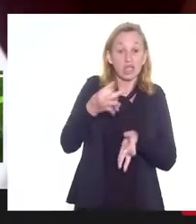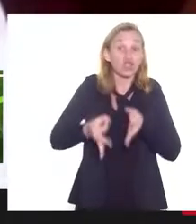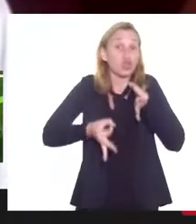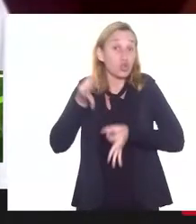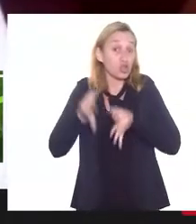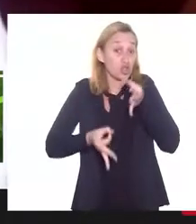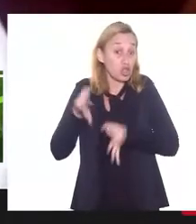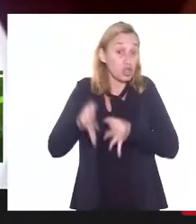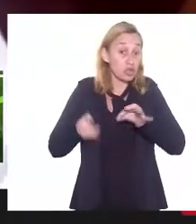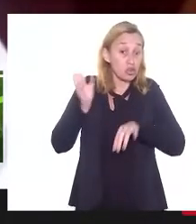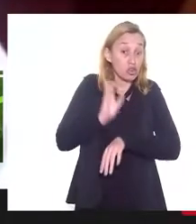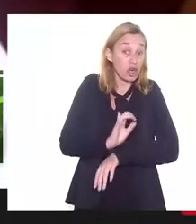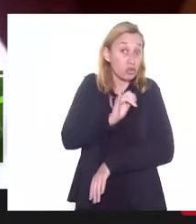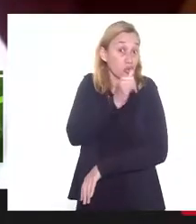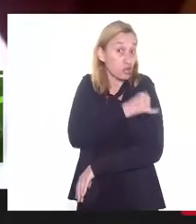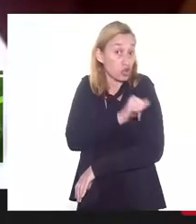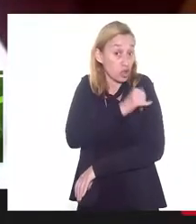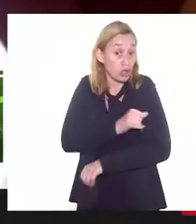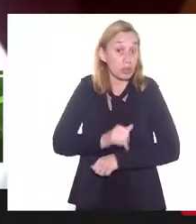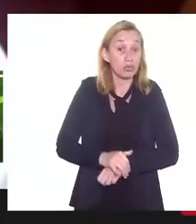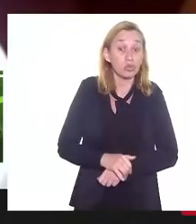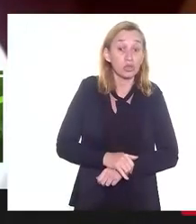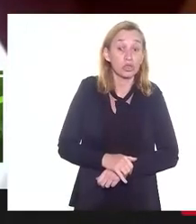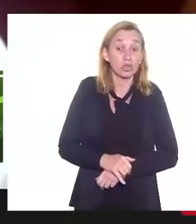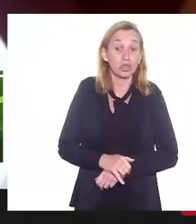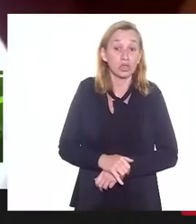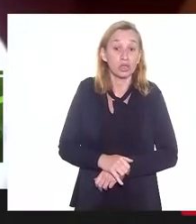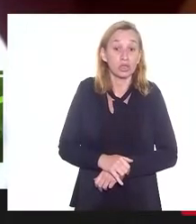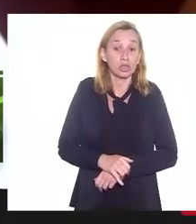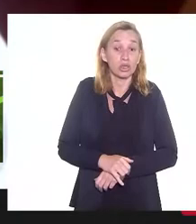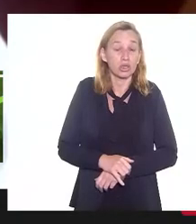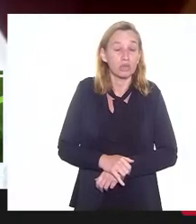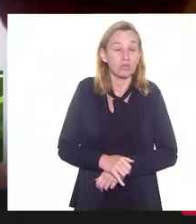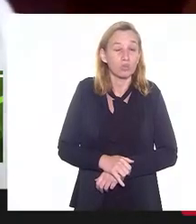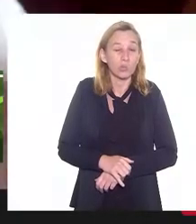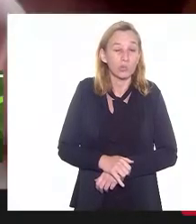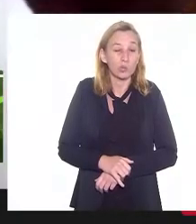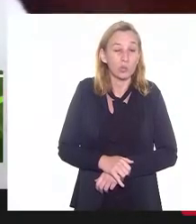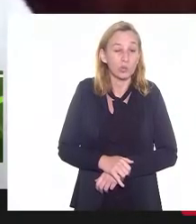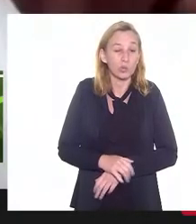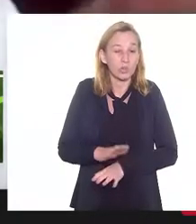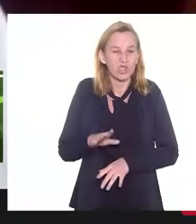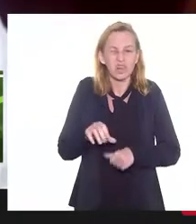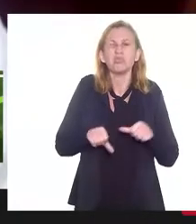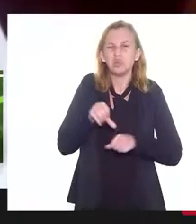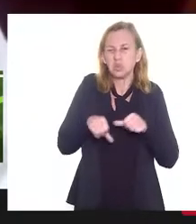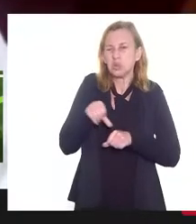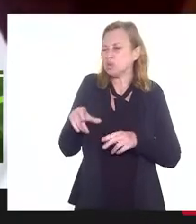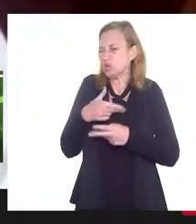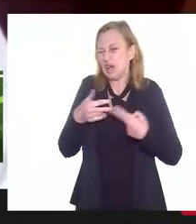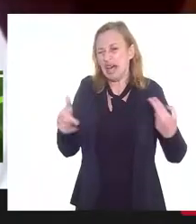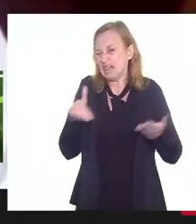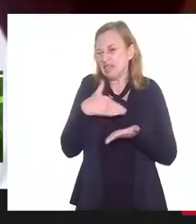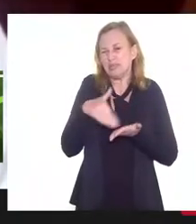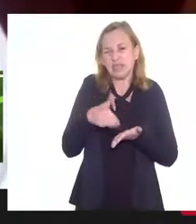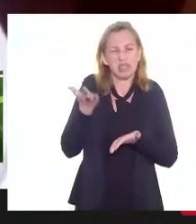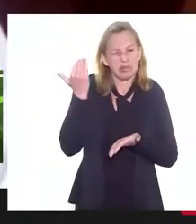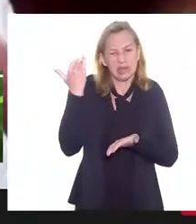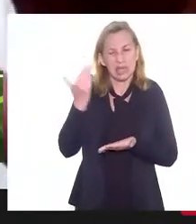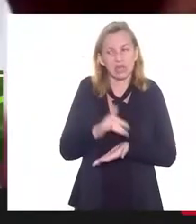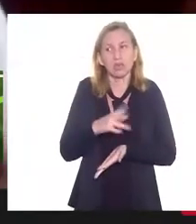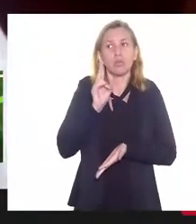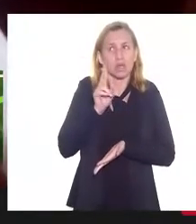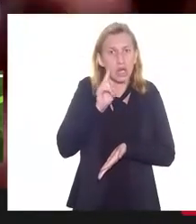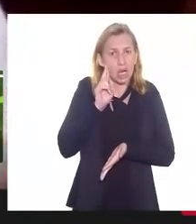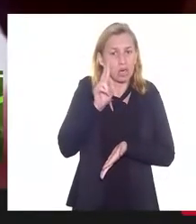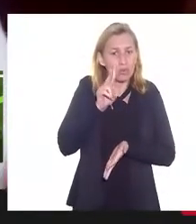do Estado do Rio de Janeiro, nós tínhamos, na, então, porque mudou vários secretários naquela época, eu me